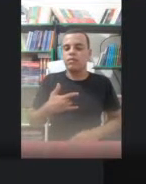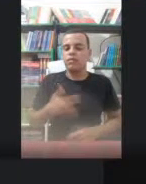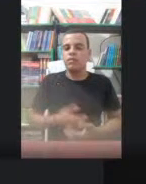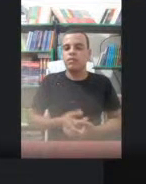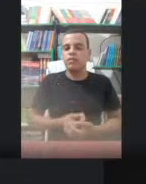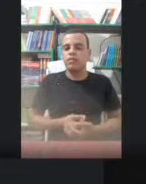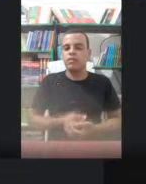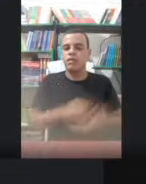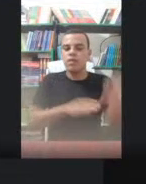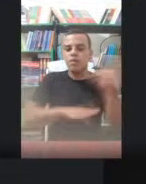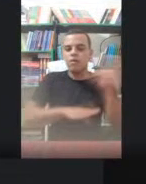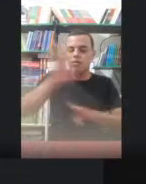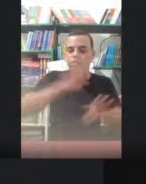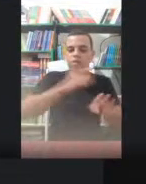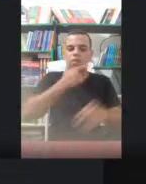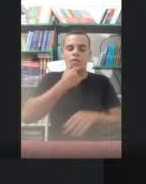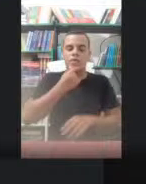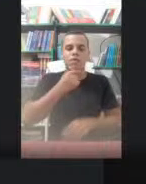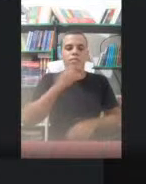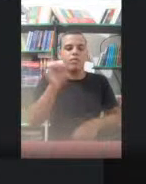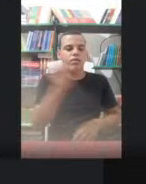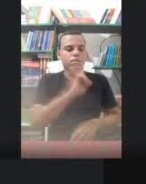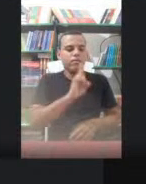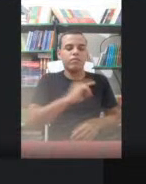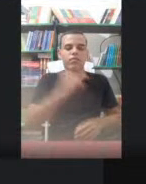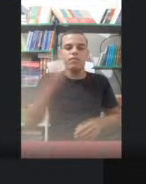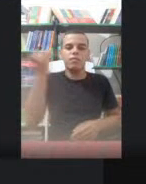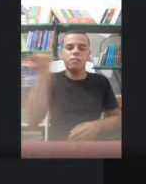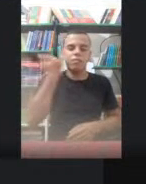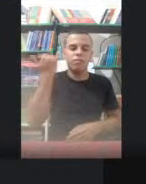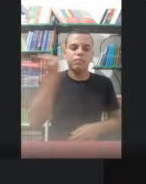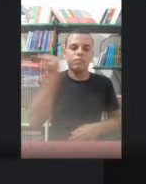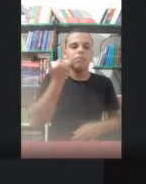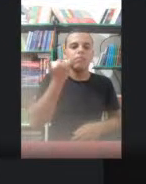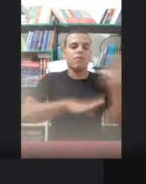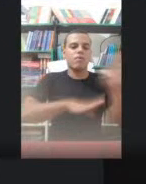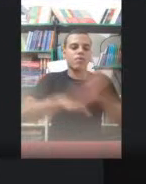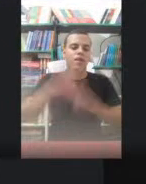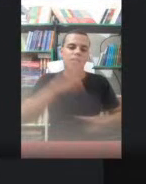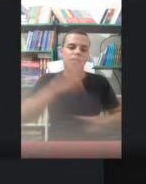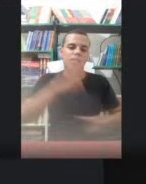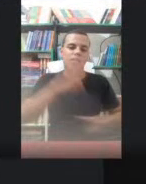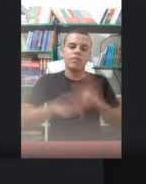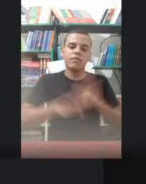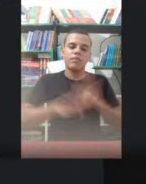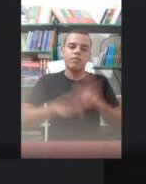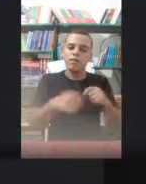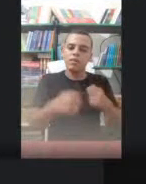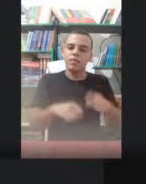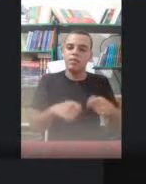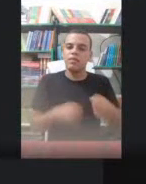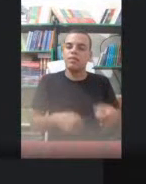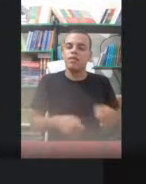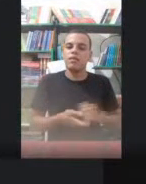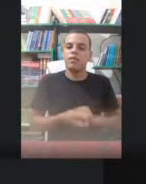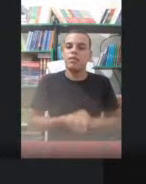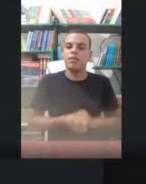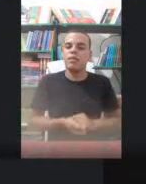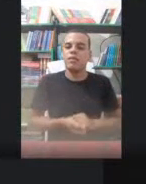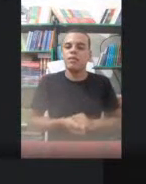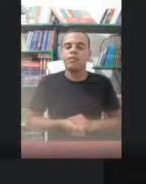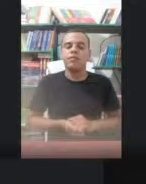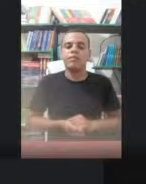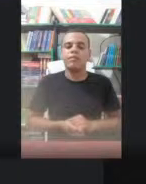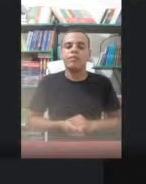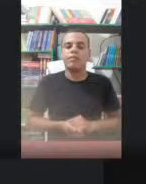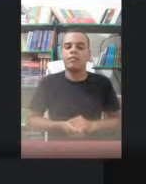cuida, o homem não adoece, né, os papéis sociais dele enquanto, né, pessoa inserida numa